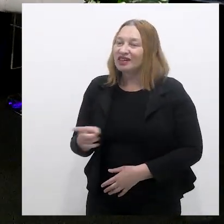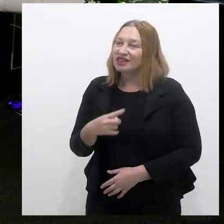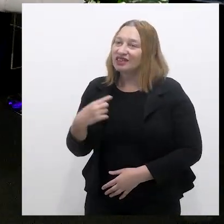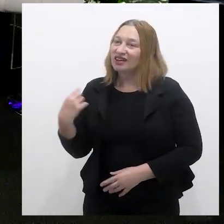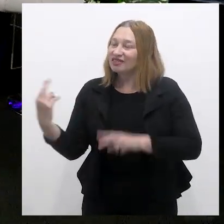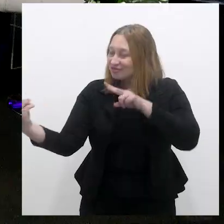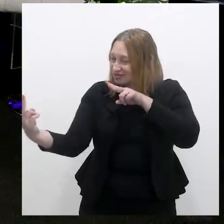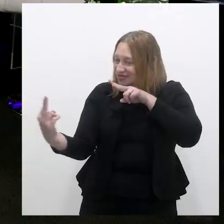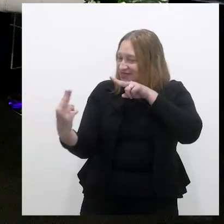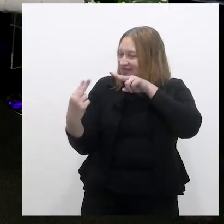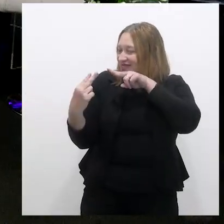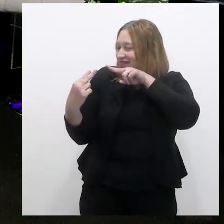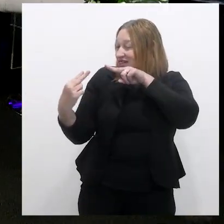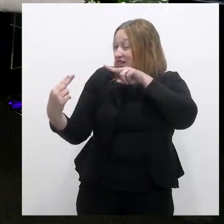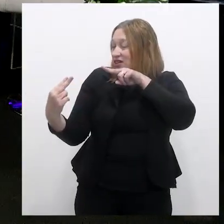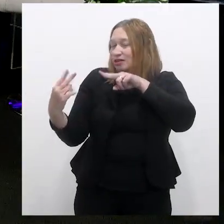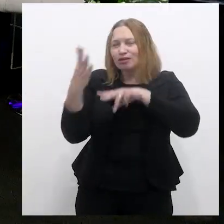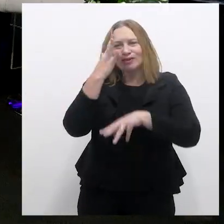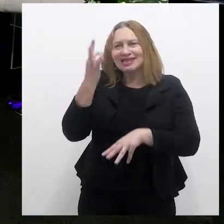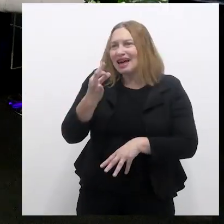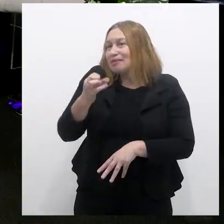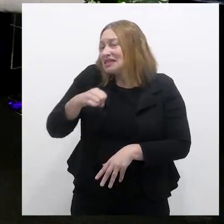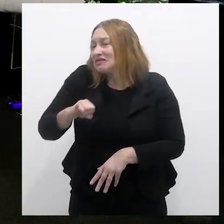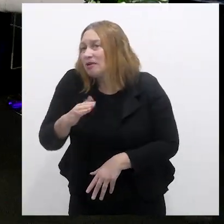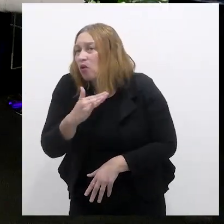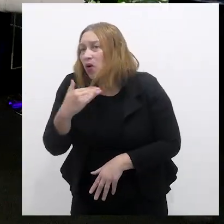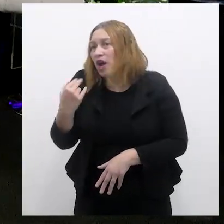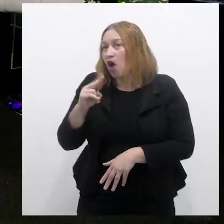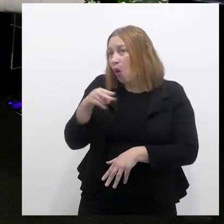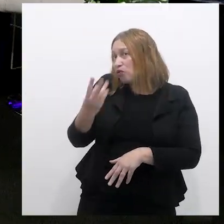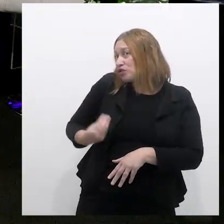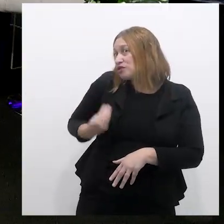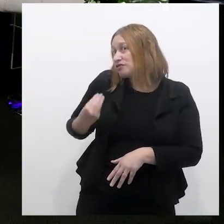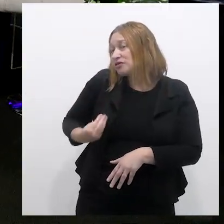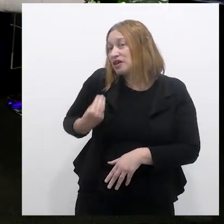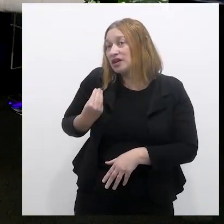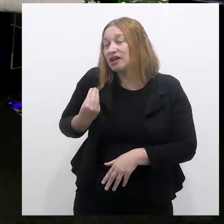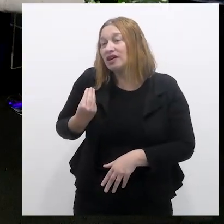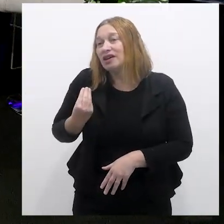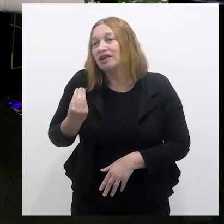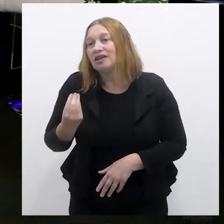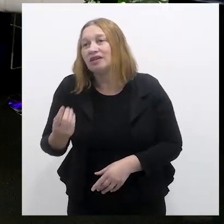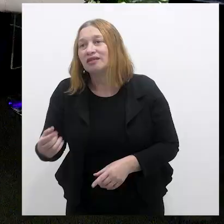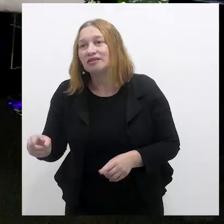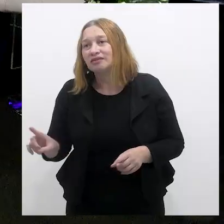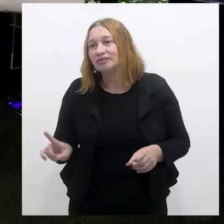Ah, e a gente se olha e não sabe se vai ou se fica.